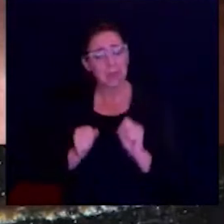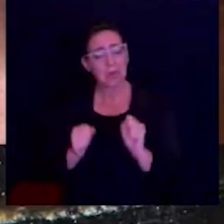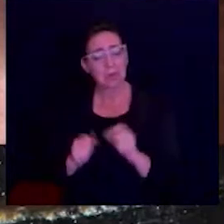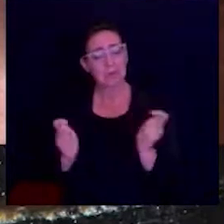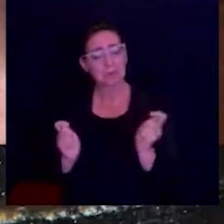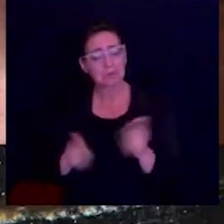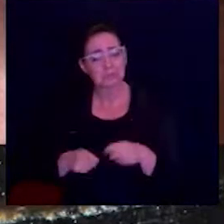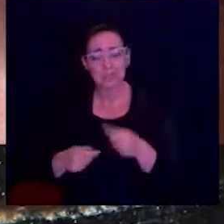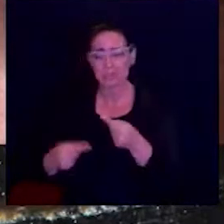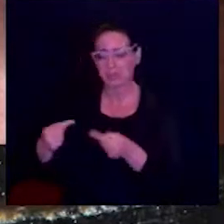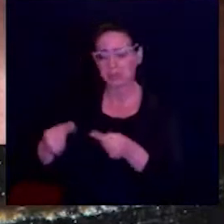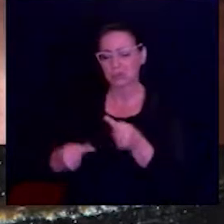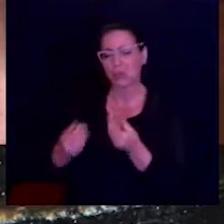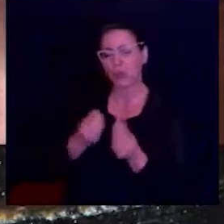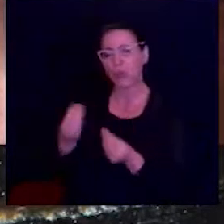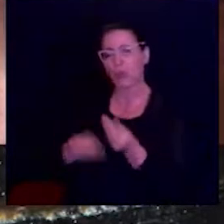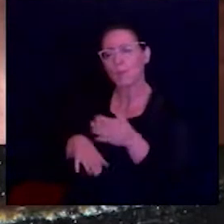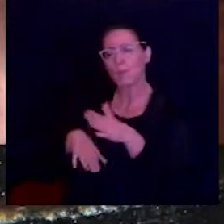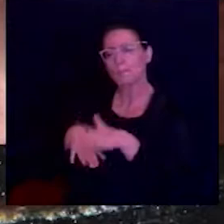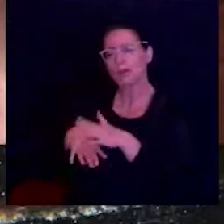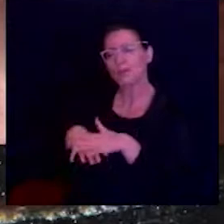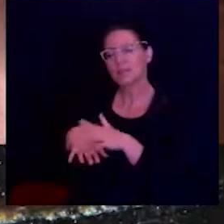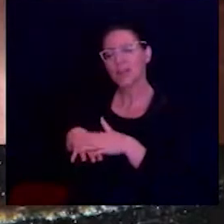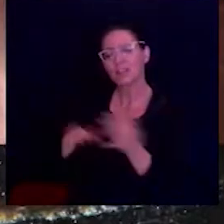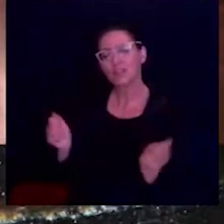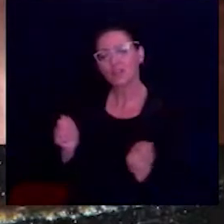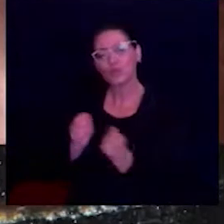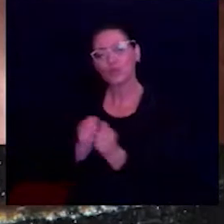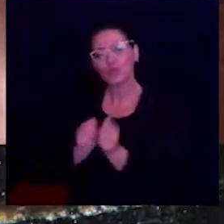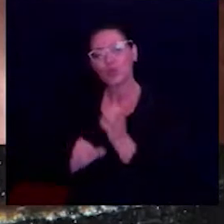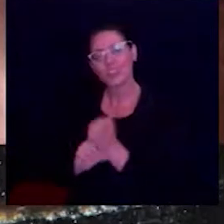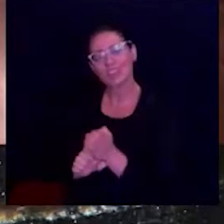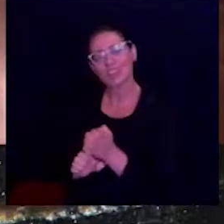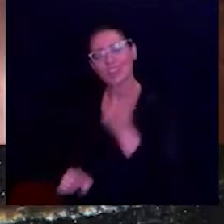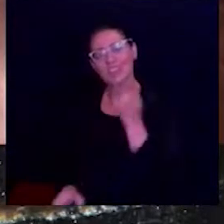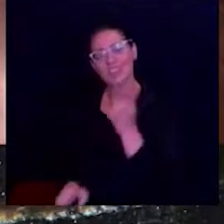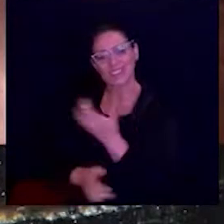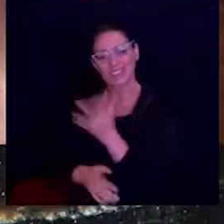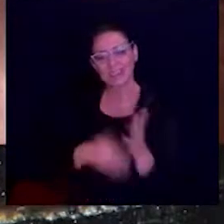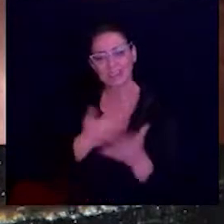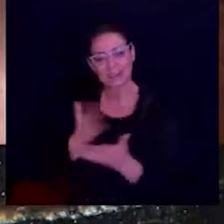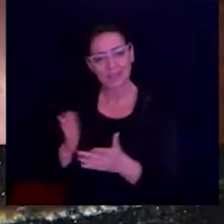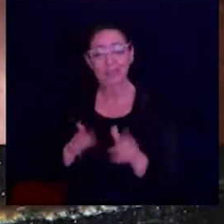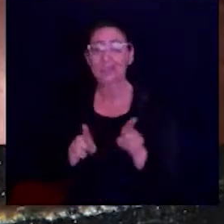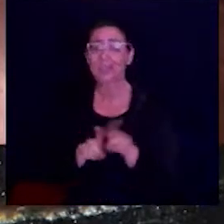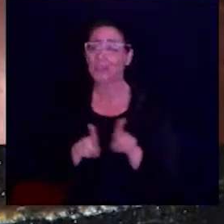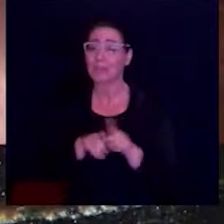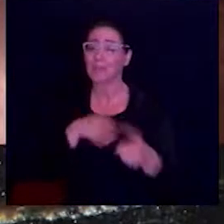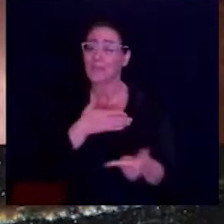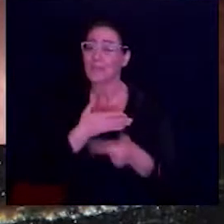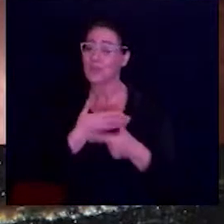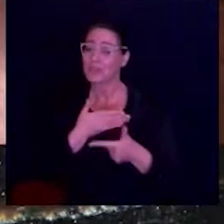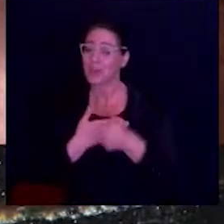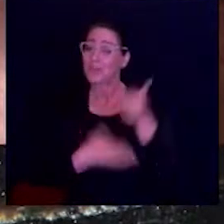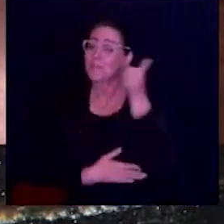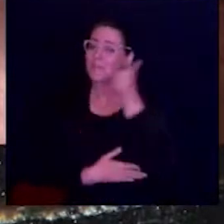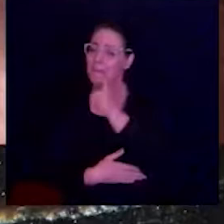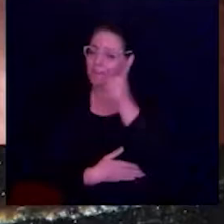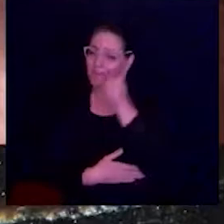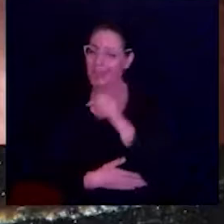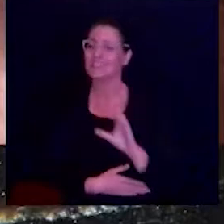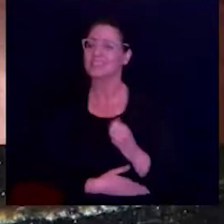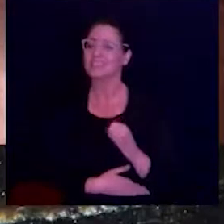aplicações da matemática na engenharia ambiental, bem como o papel das mulheres na ciência. Sim, somos